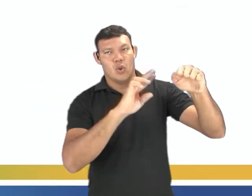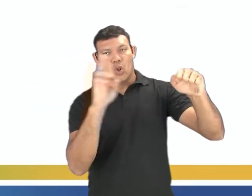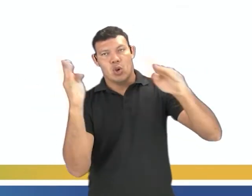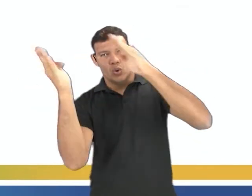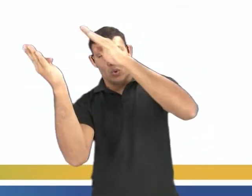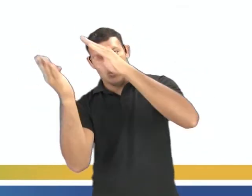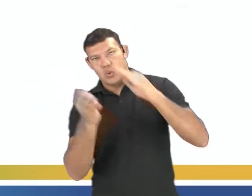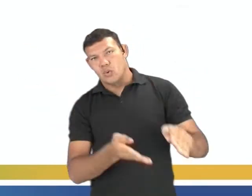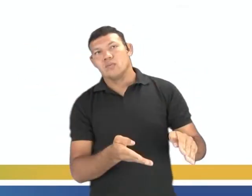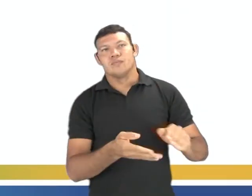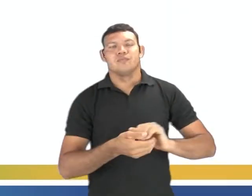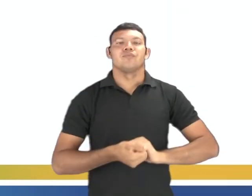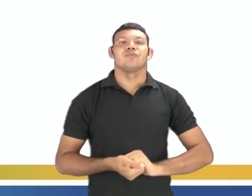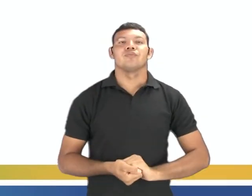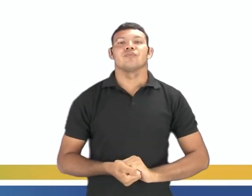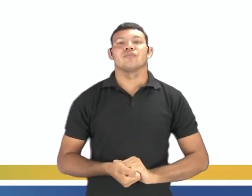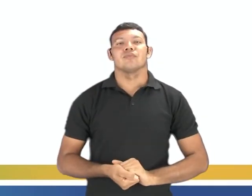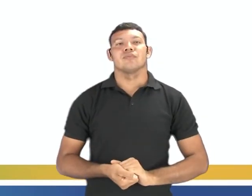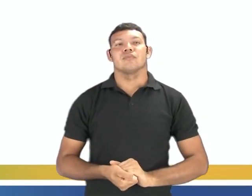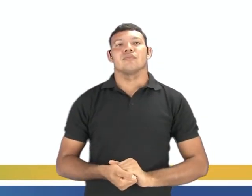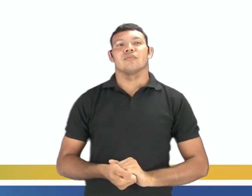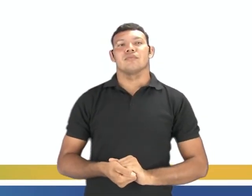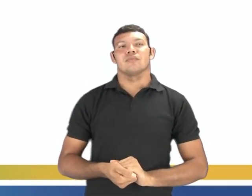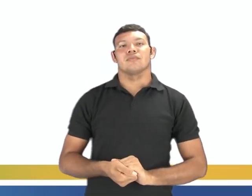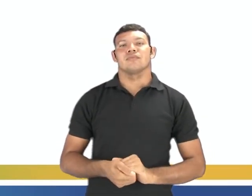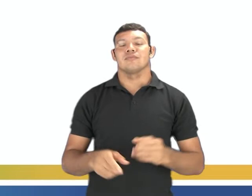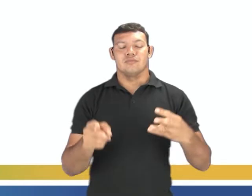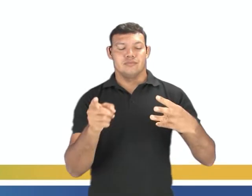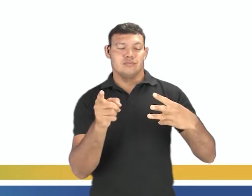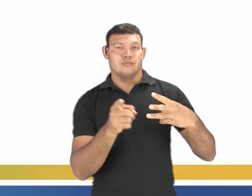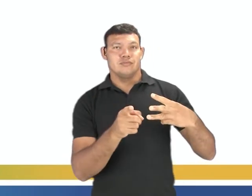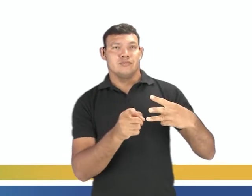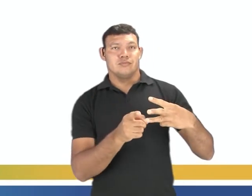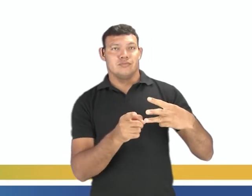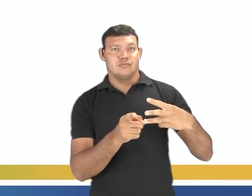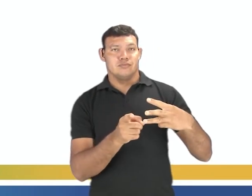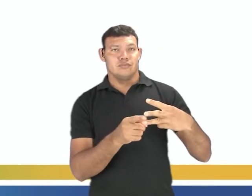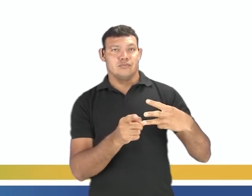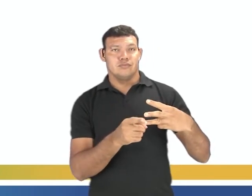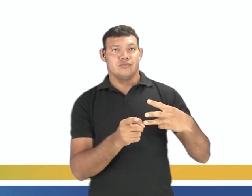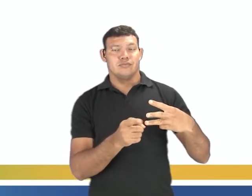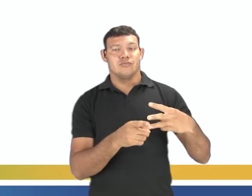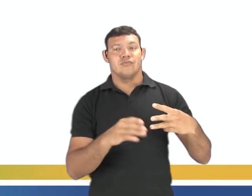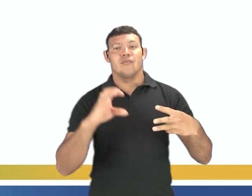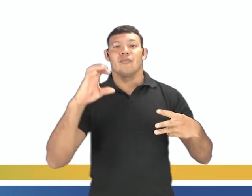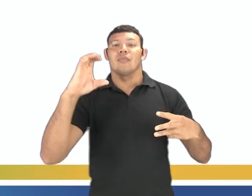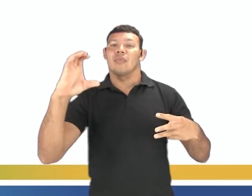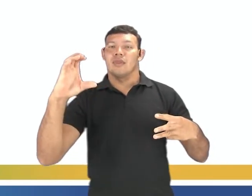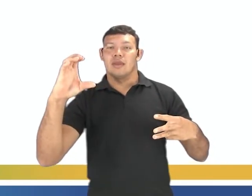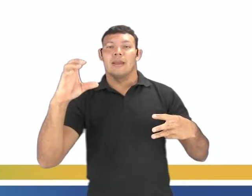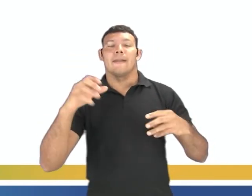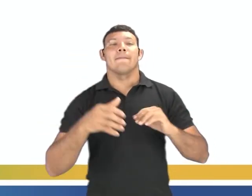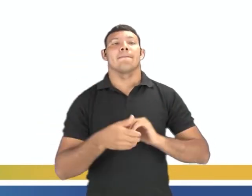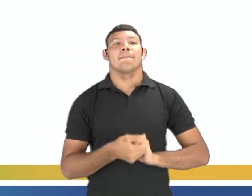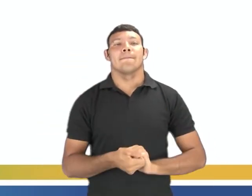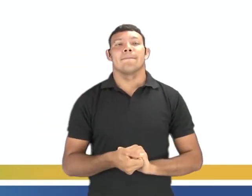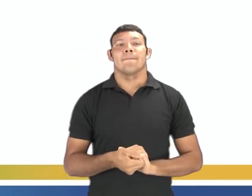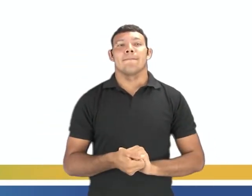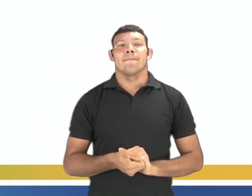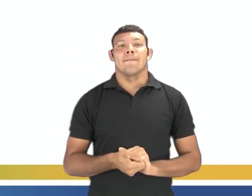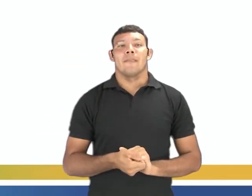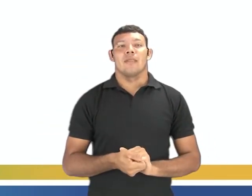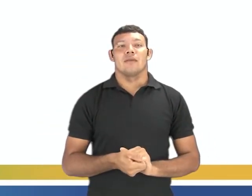Nós temos também ainda a O quarto caso, que R concorrente